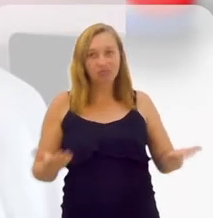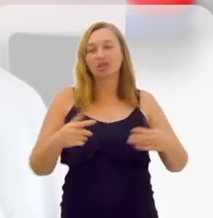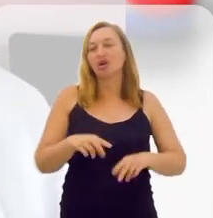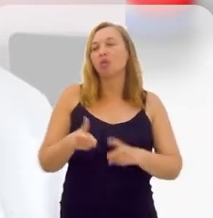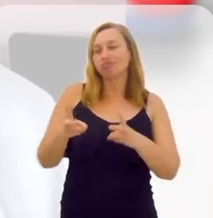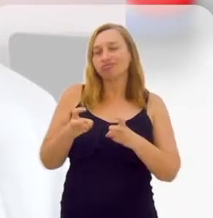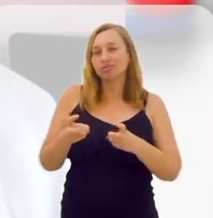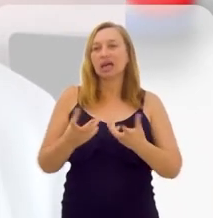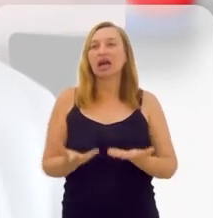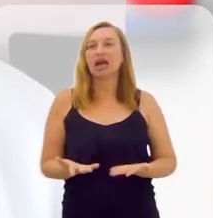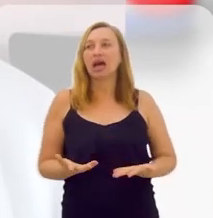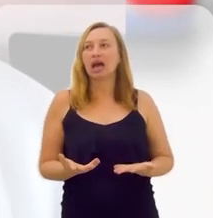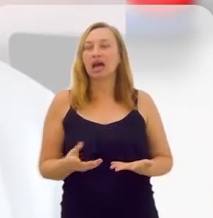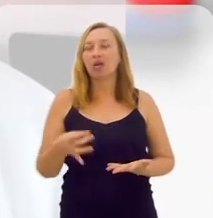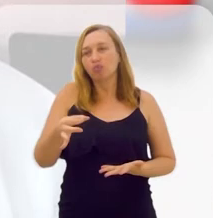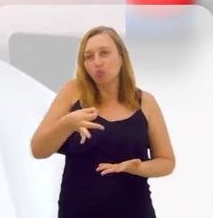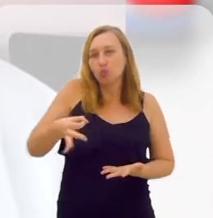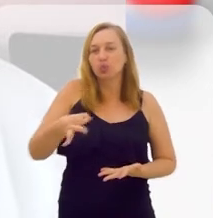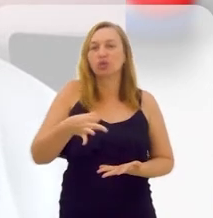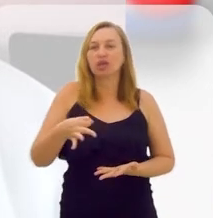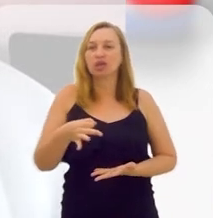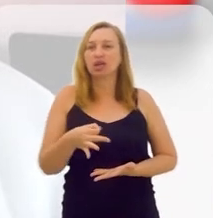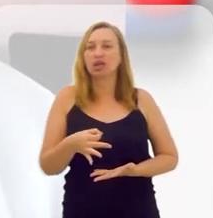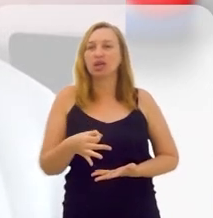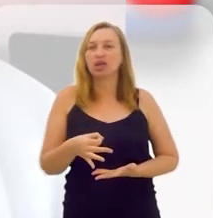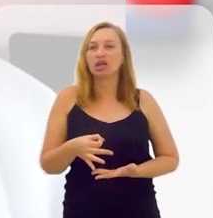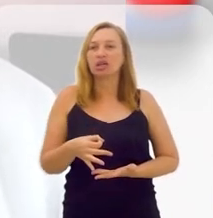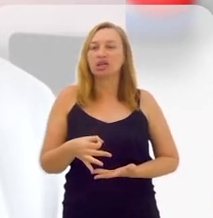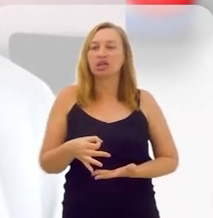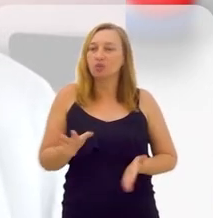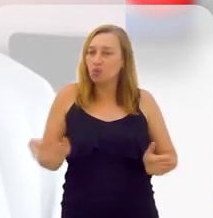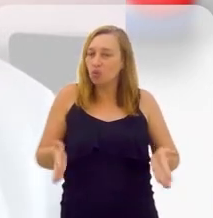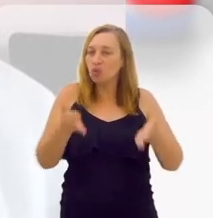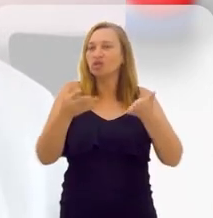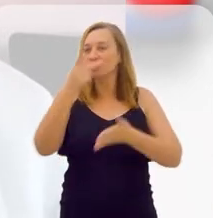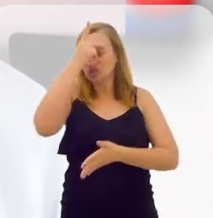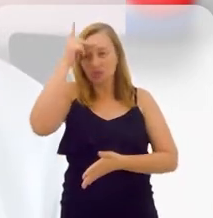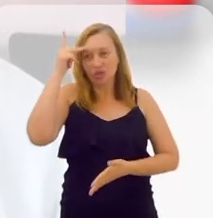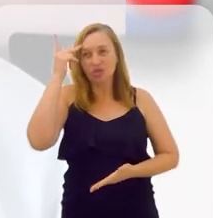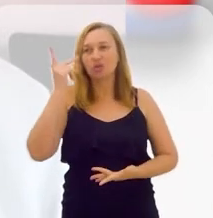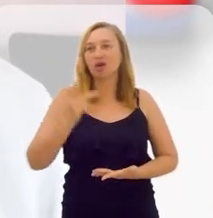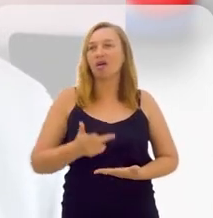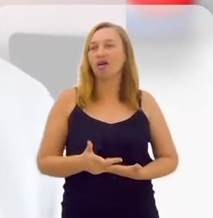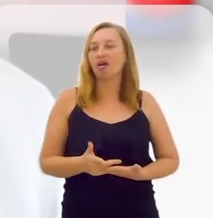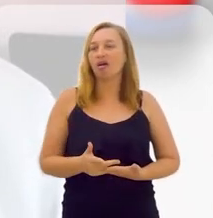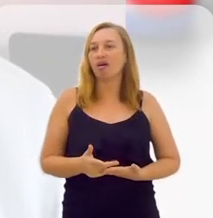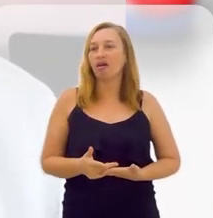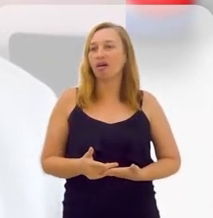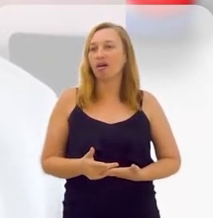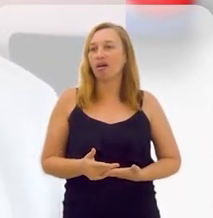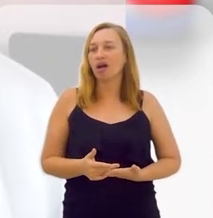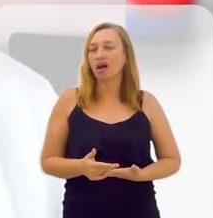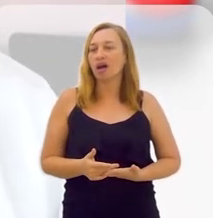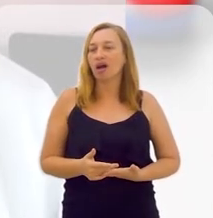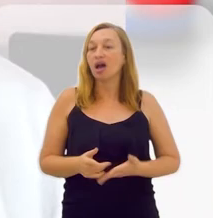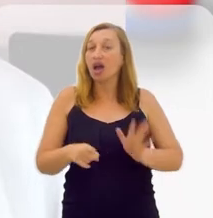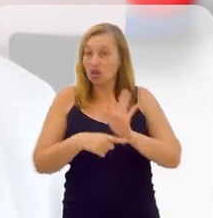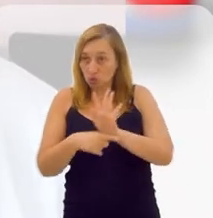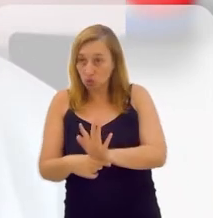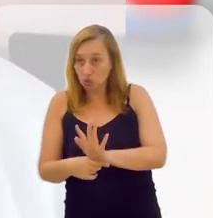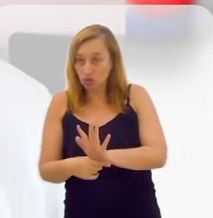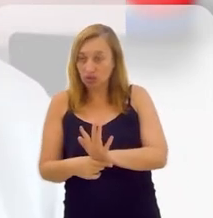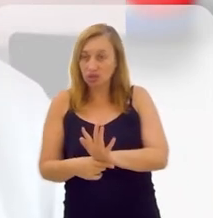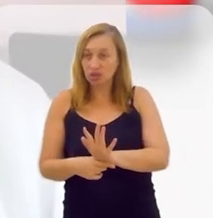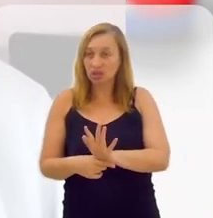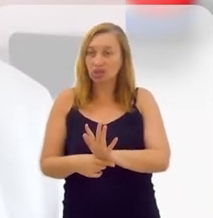Então, eu percebo que a moeda, ela incentiva as pessoas a